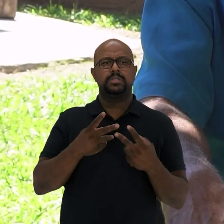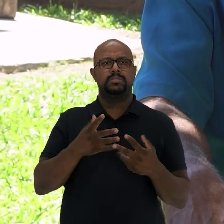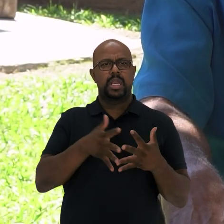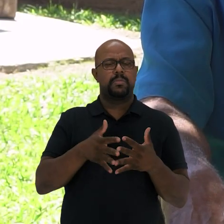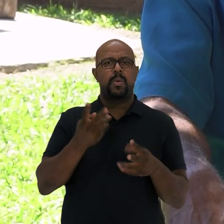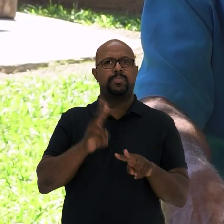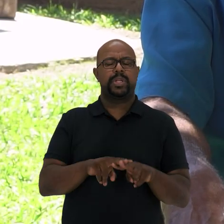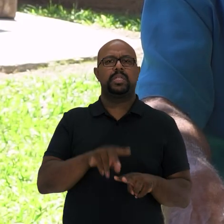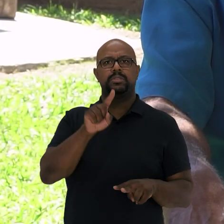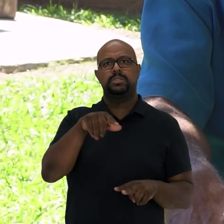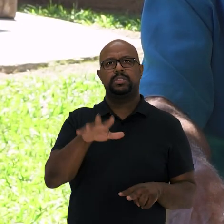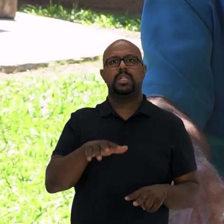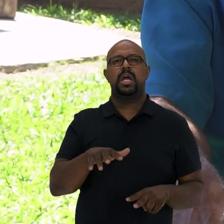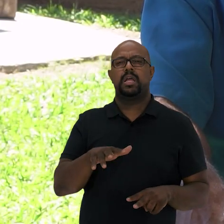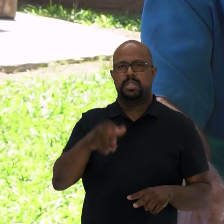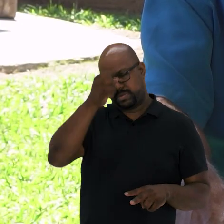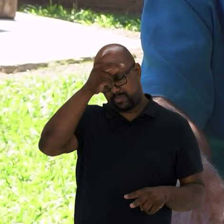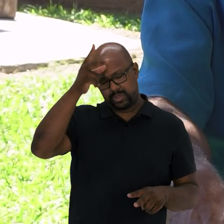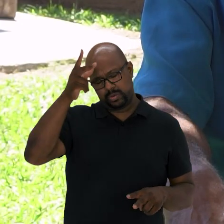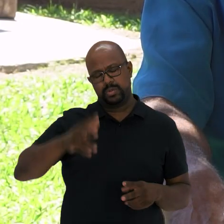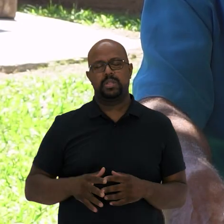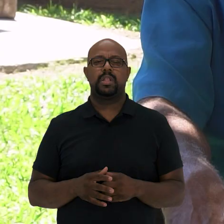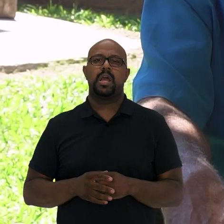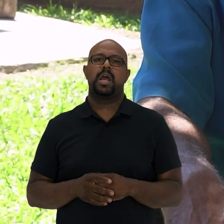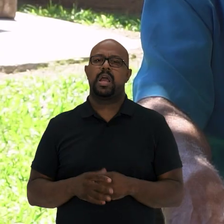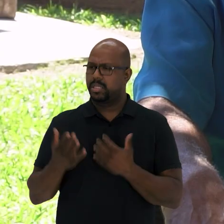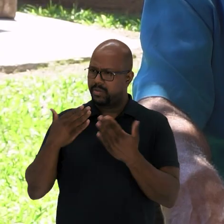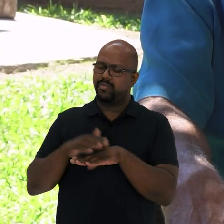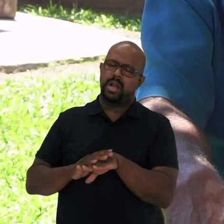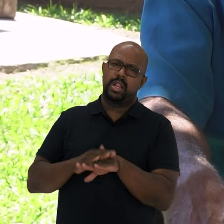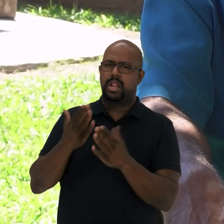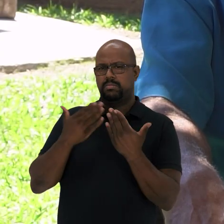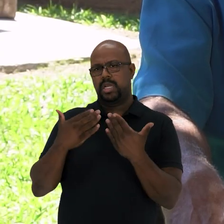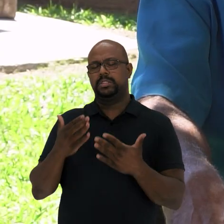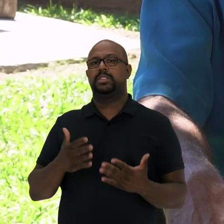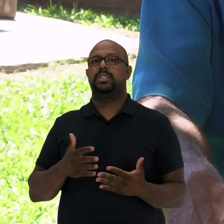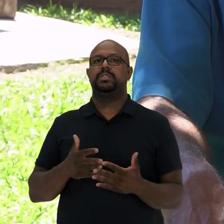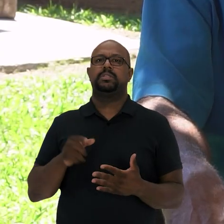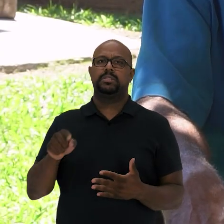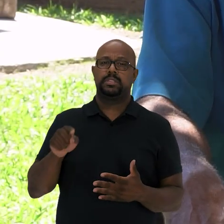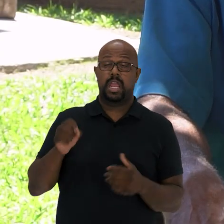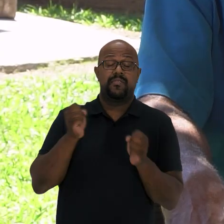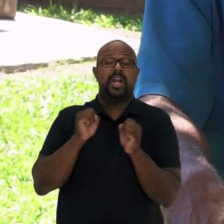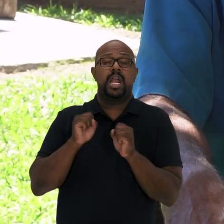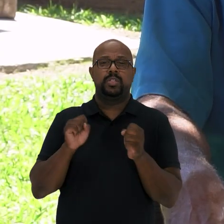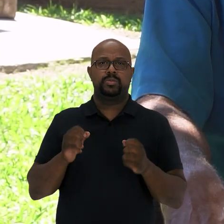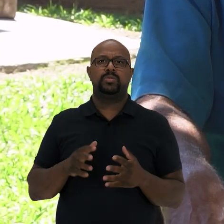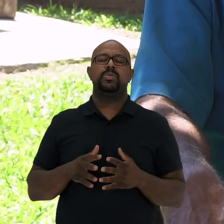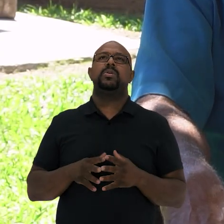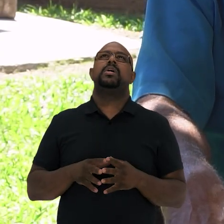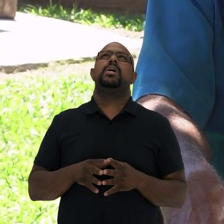lá no Parque de Máquina da Prefeitura. Aí a gente falou bastante. Bom, era inverno